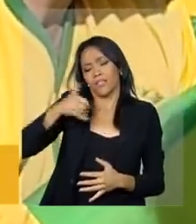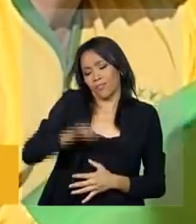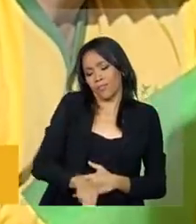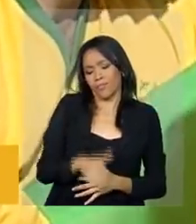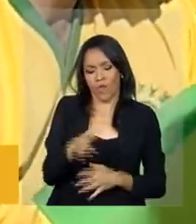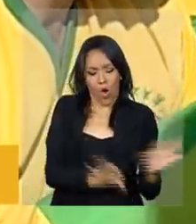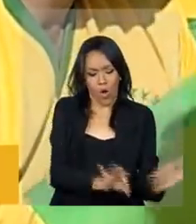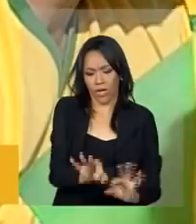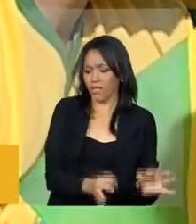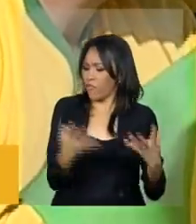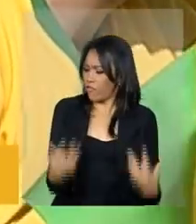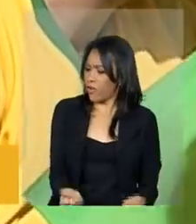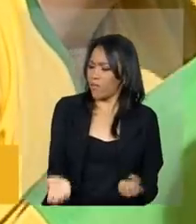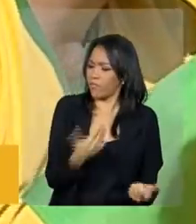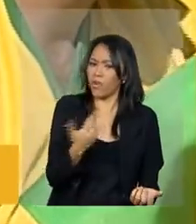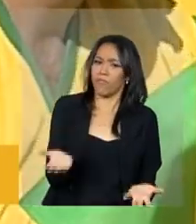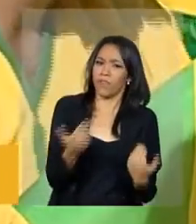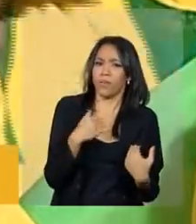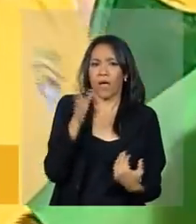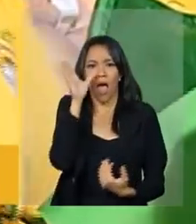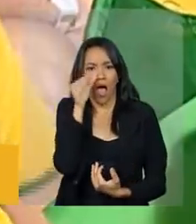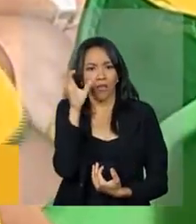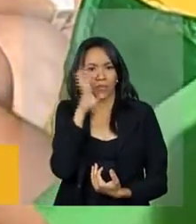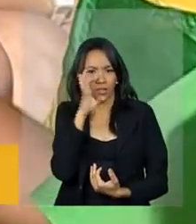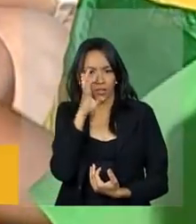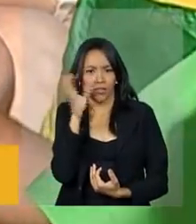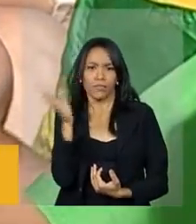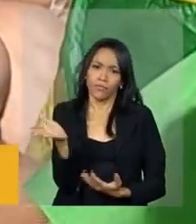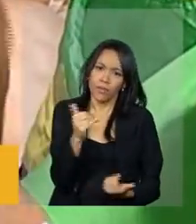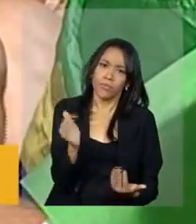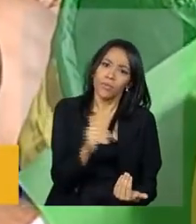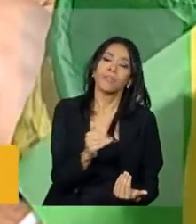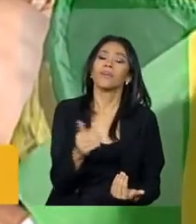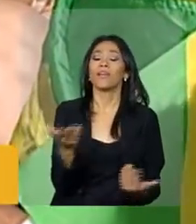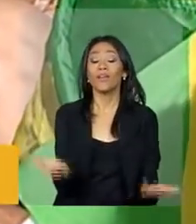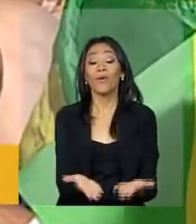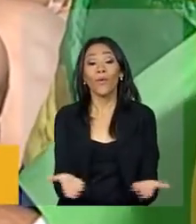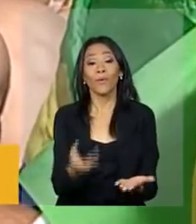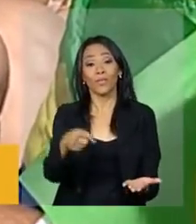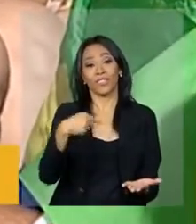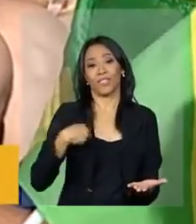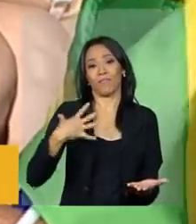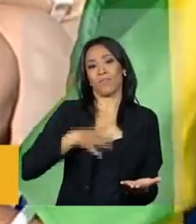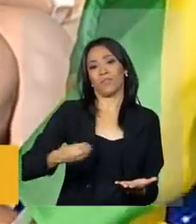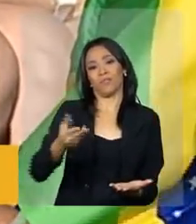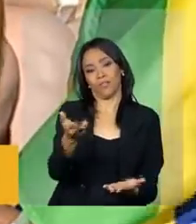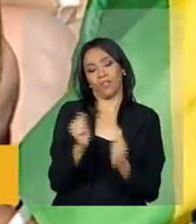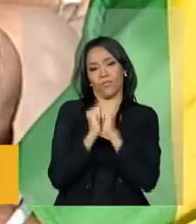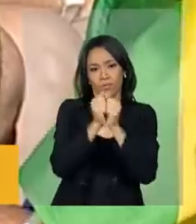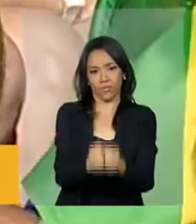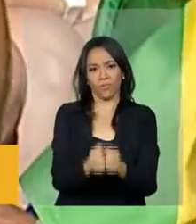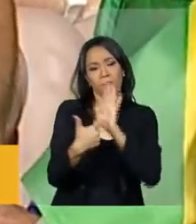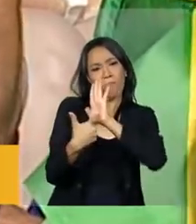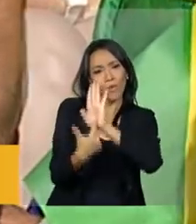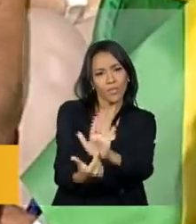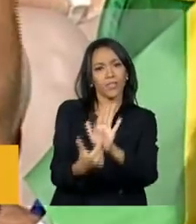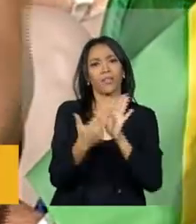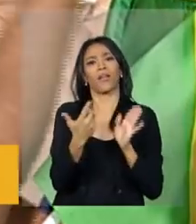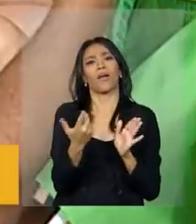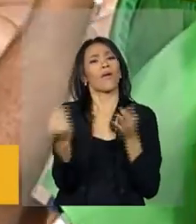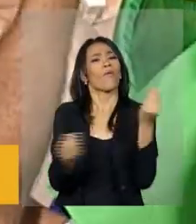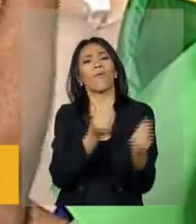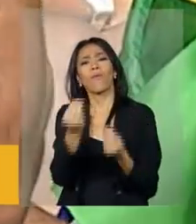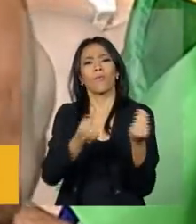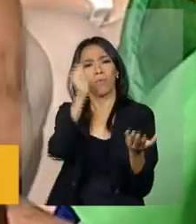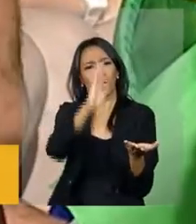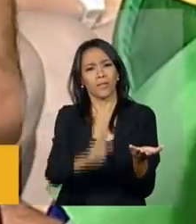arrumava din-din, vamos pro desfile. E hoje eu estou com a oportunidade de trazer as minhas filhas para mostrar o outro lado do